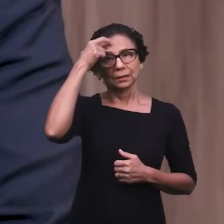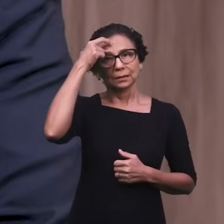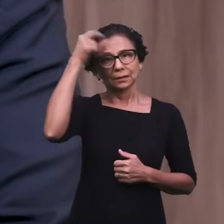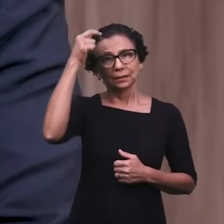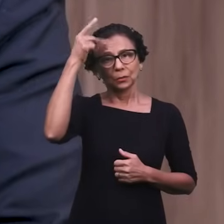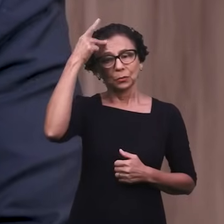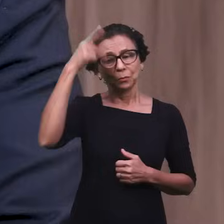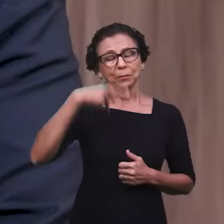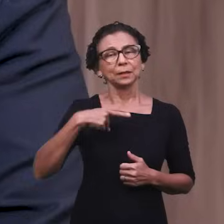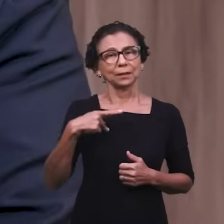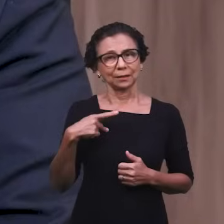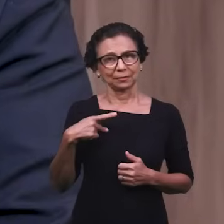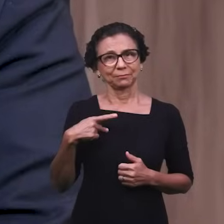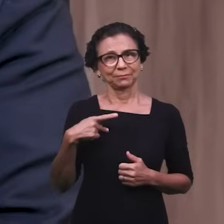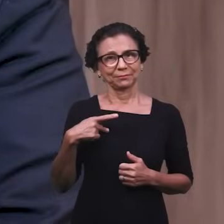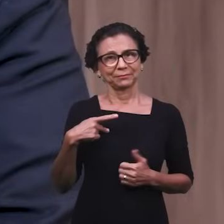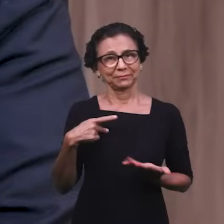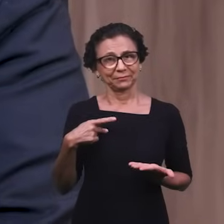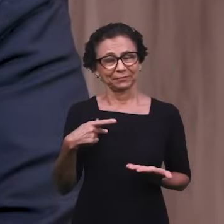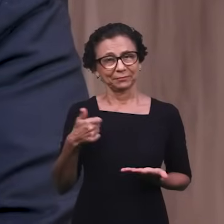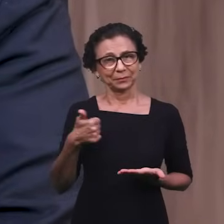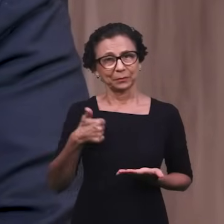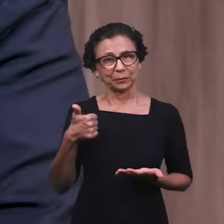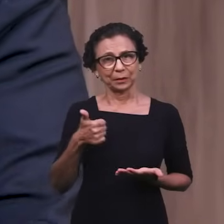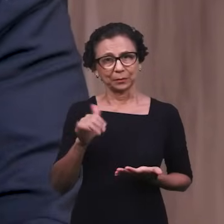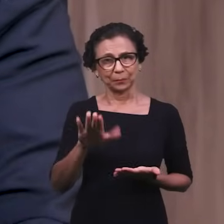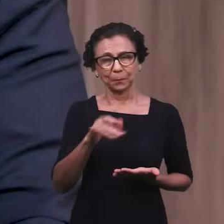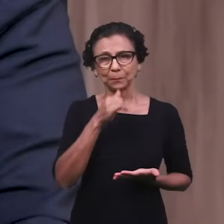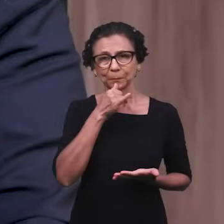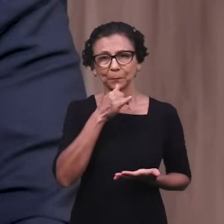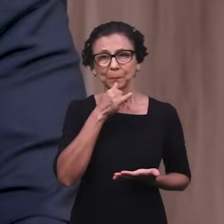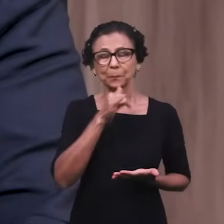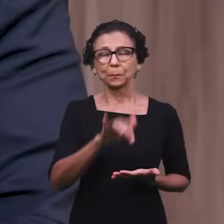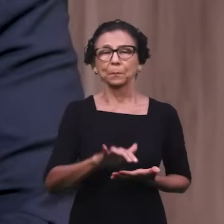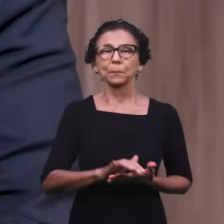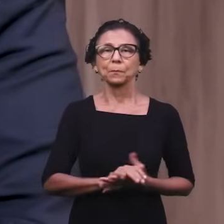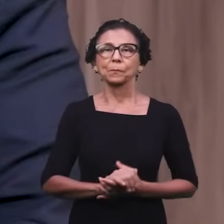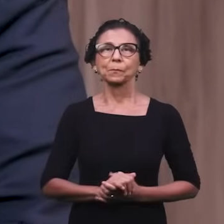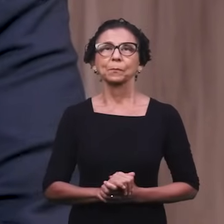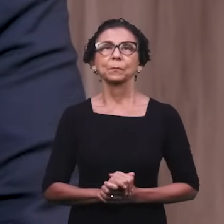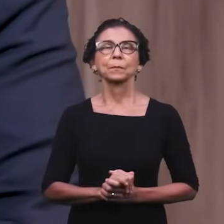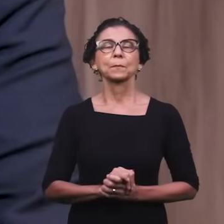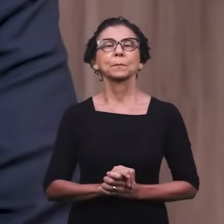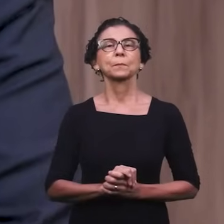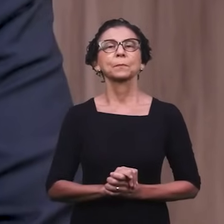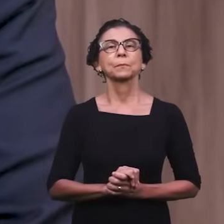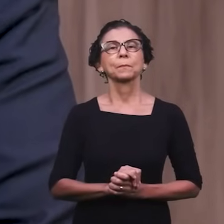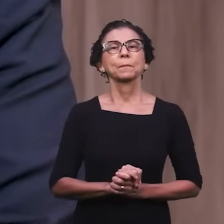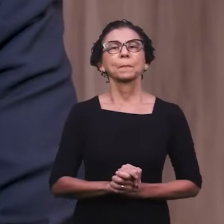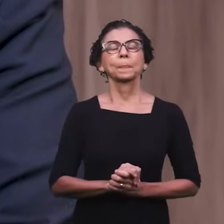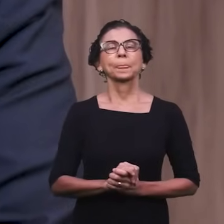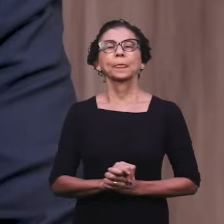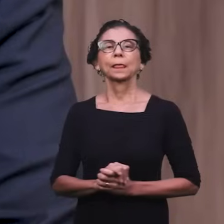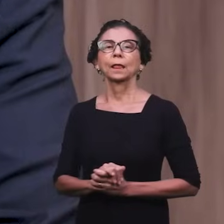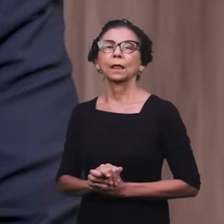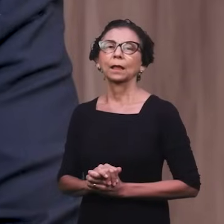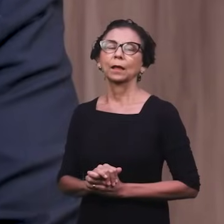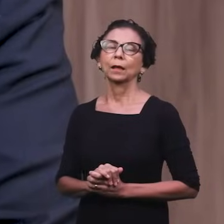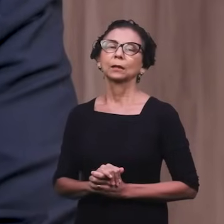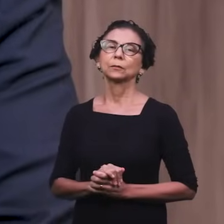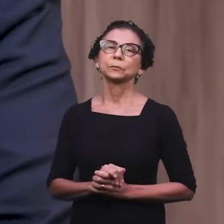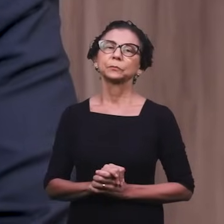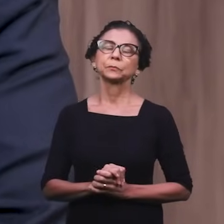primeiros episódios. Então, por exemplo, eu poderia dar exemplo aqui a questão da compreensão textual